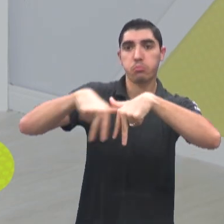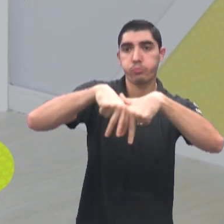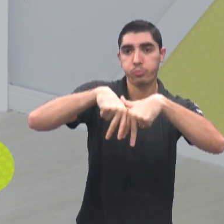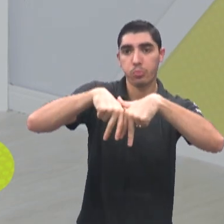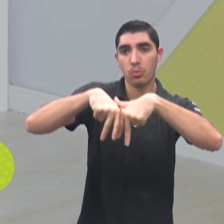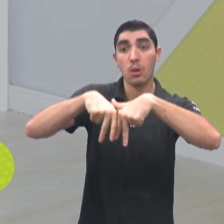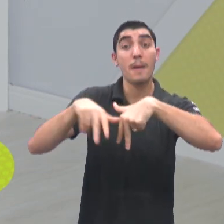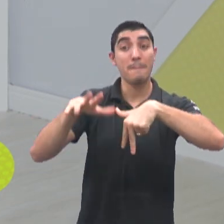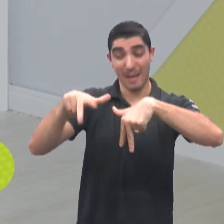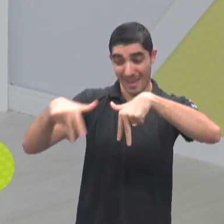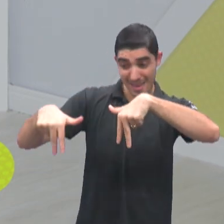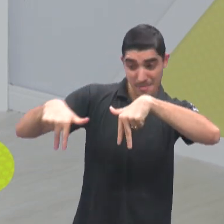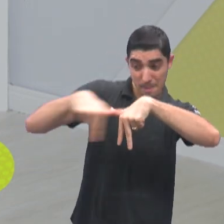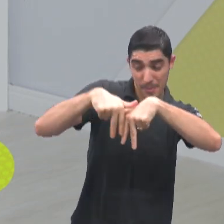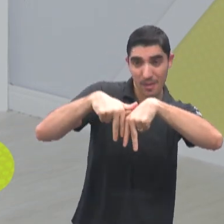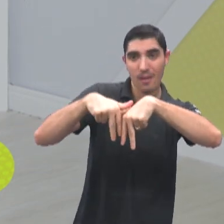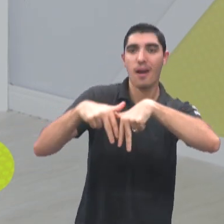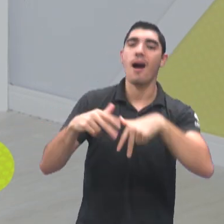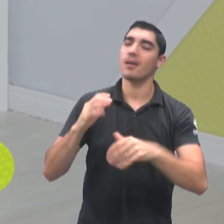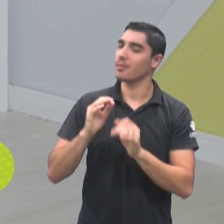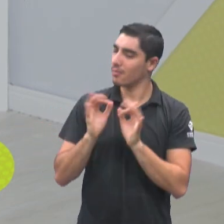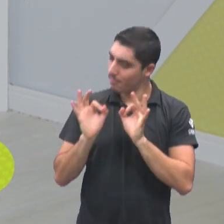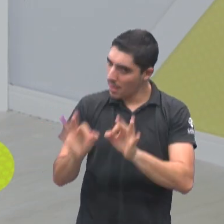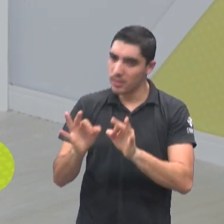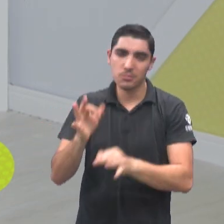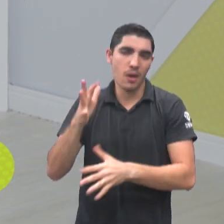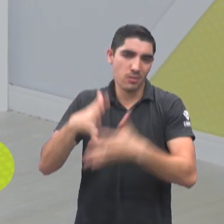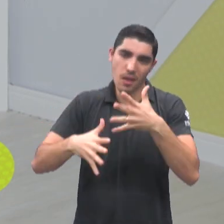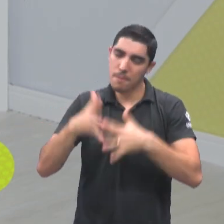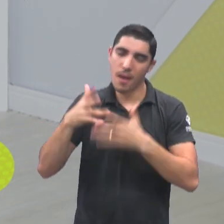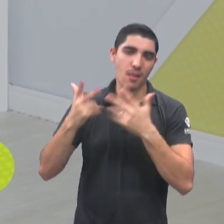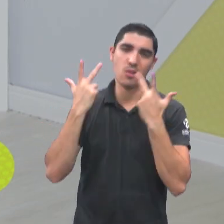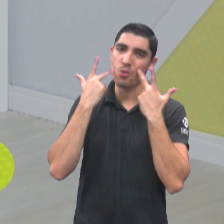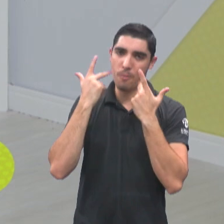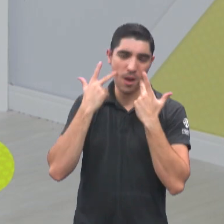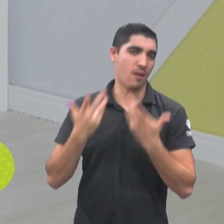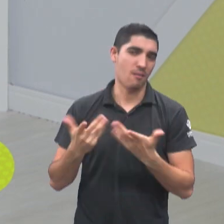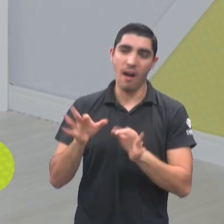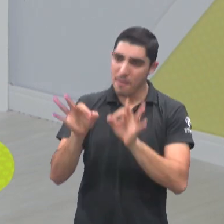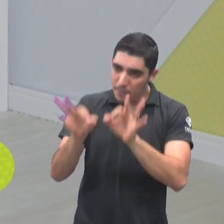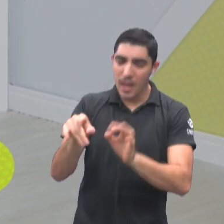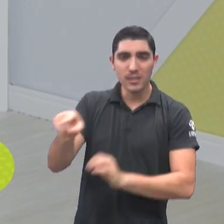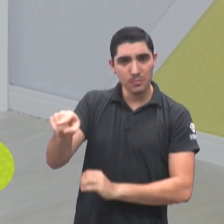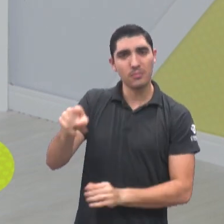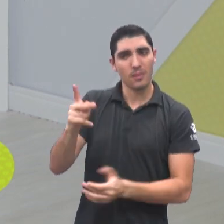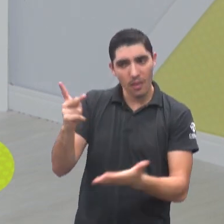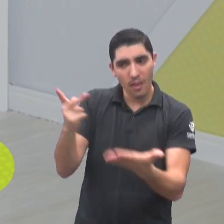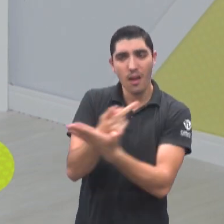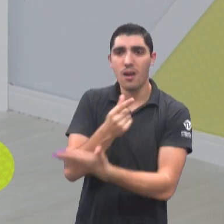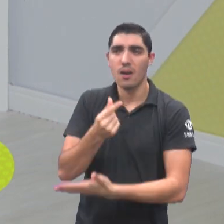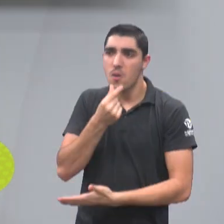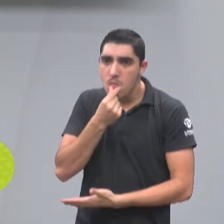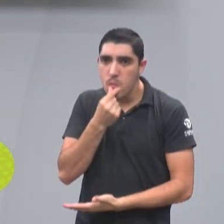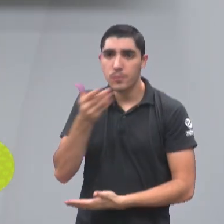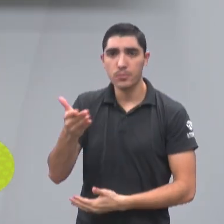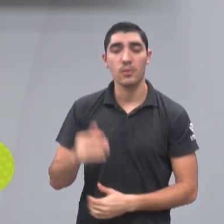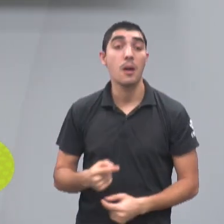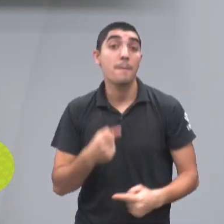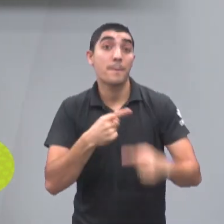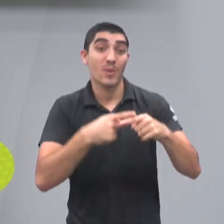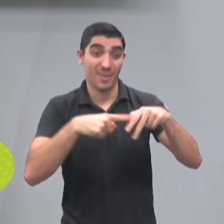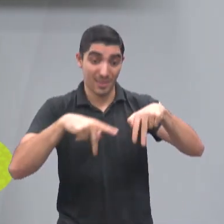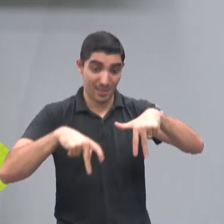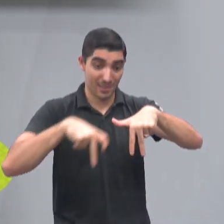em cima do goleiro, já havia o desequilíbrio do goleiro e já aconteceria ali a falta. É que o joelho é um agravante, né? Exatamente. Foi uma